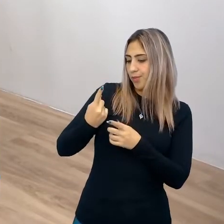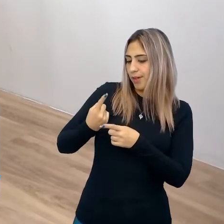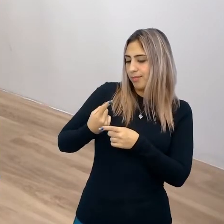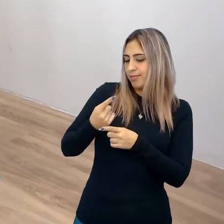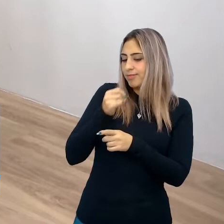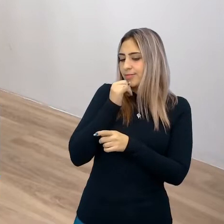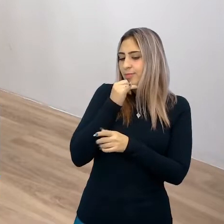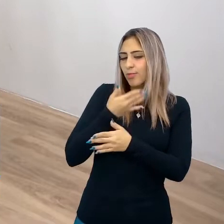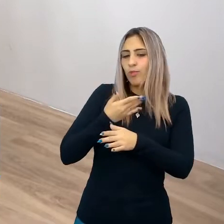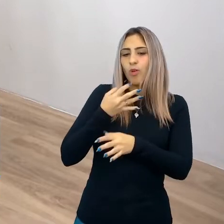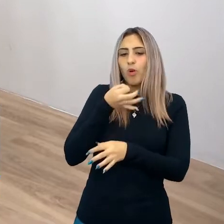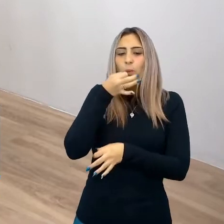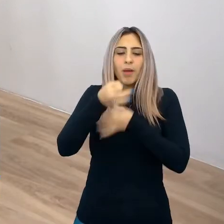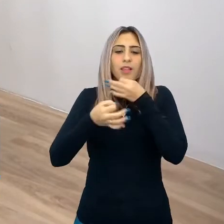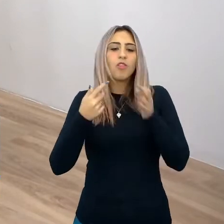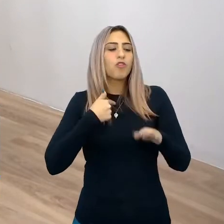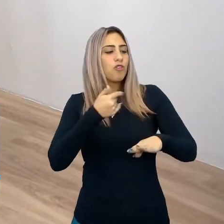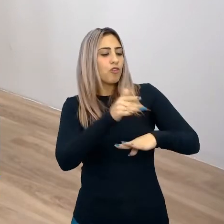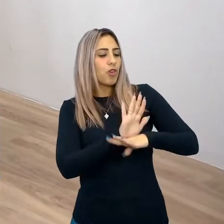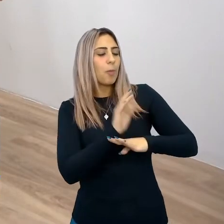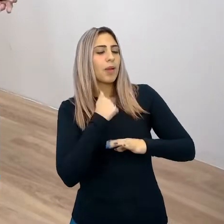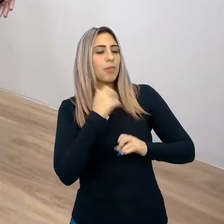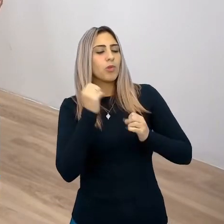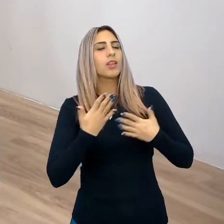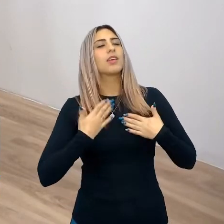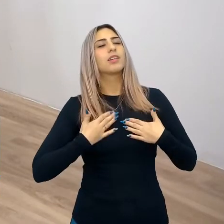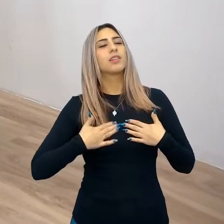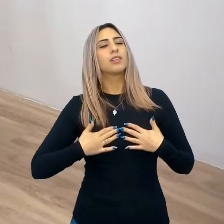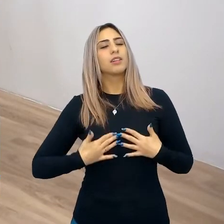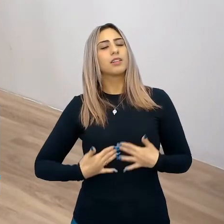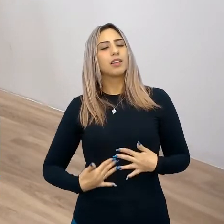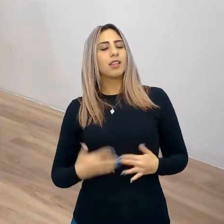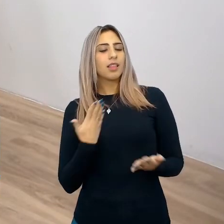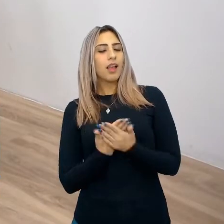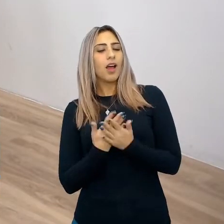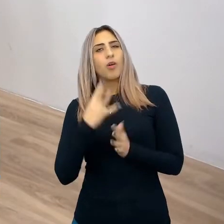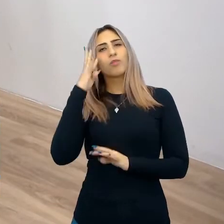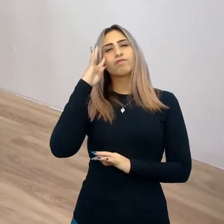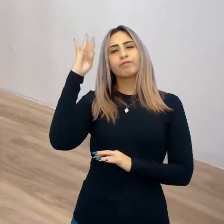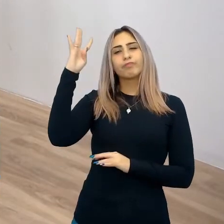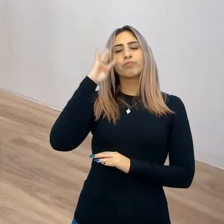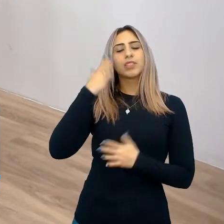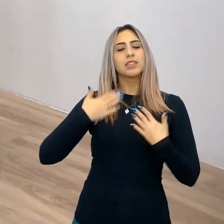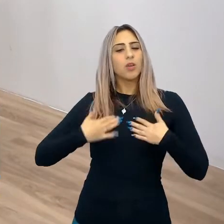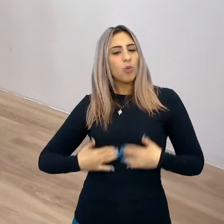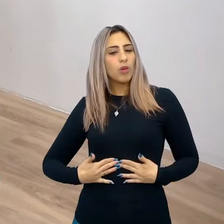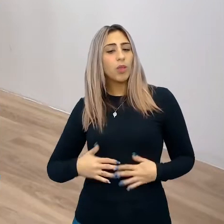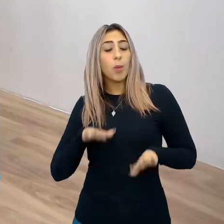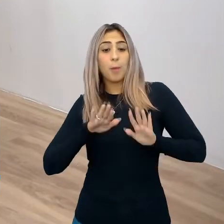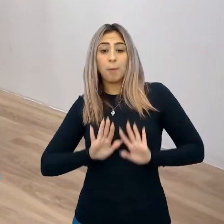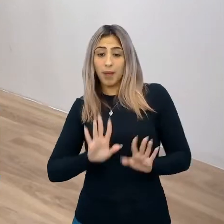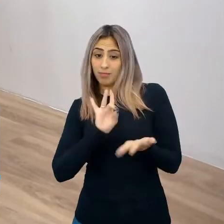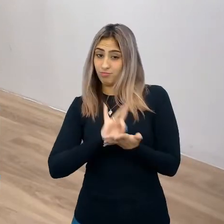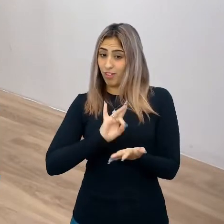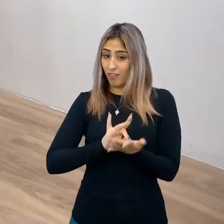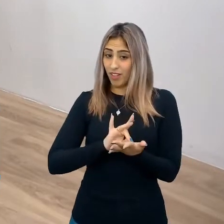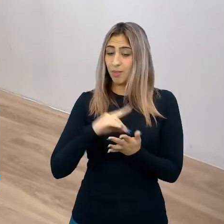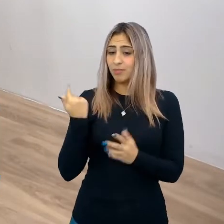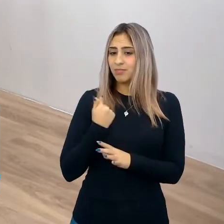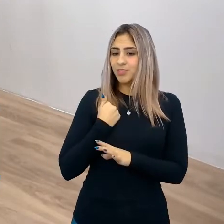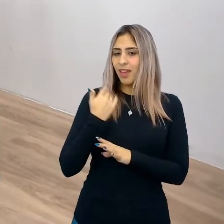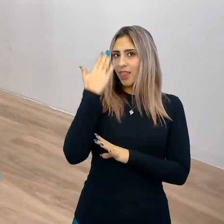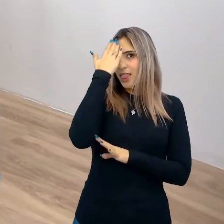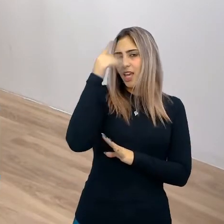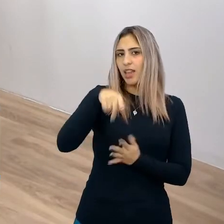gente coloca lá o filme para a gente poder relaxar um pouco na aula, ficar mais leve. Quando, na verdade, a gente tem que